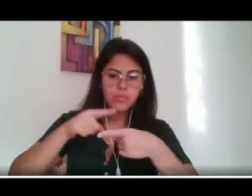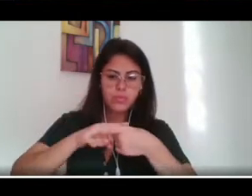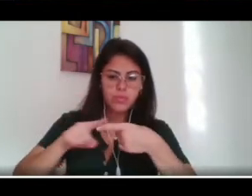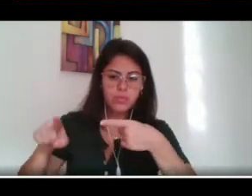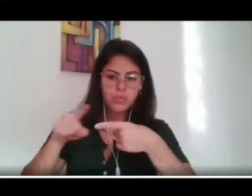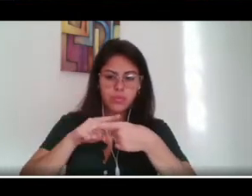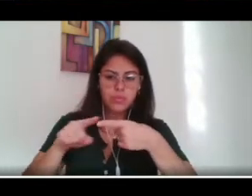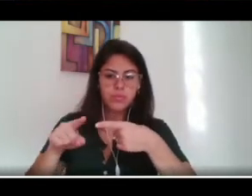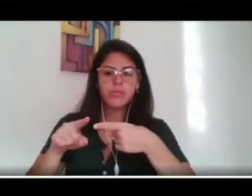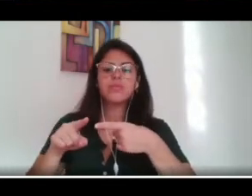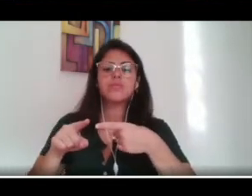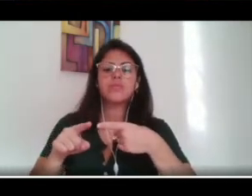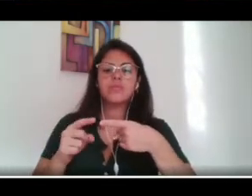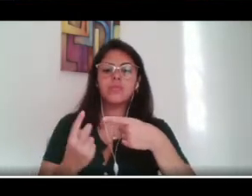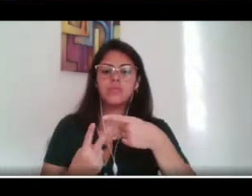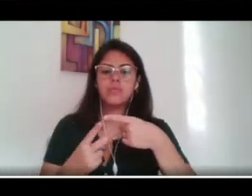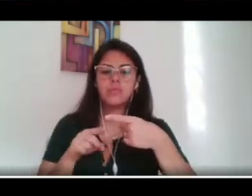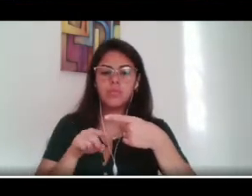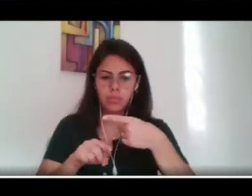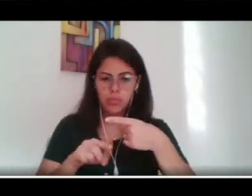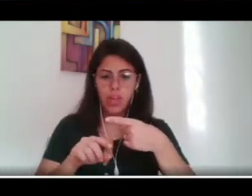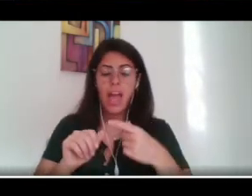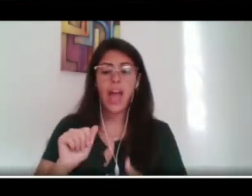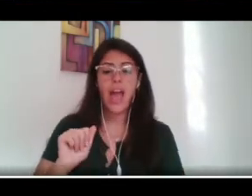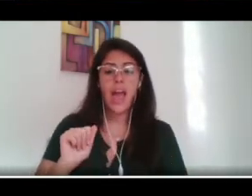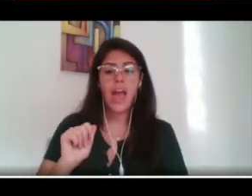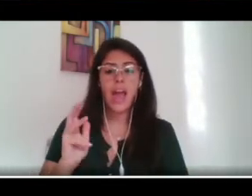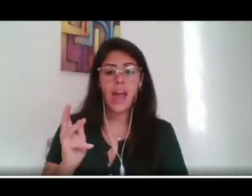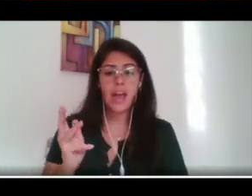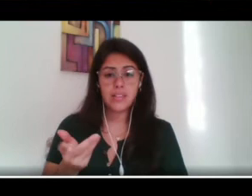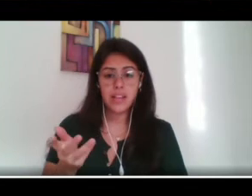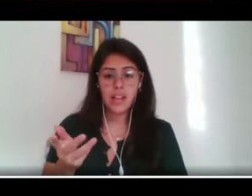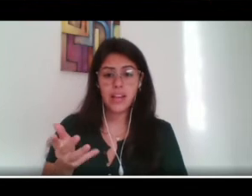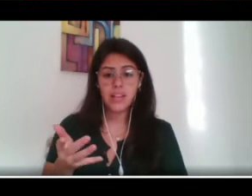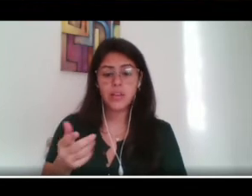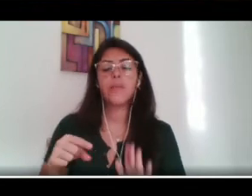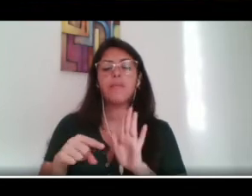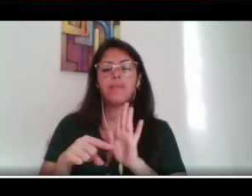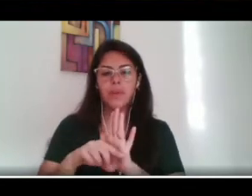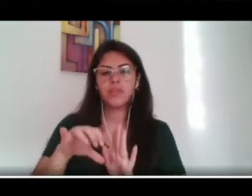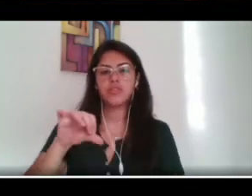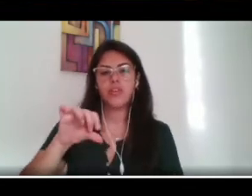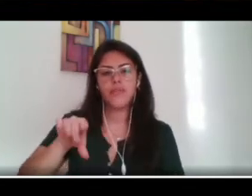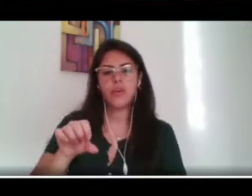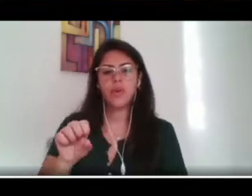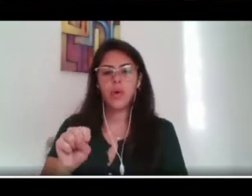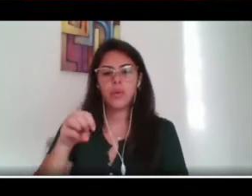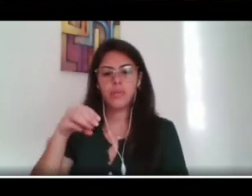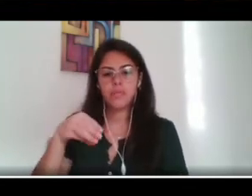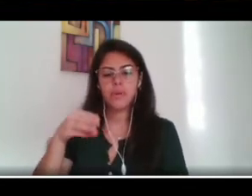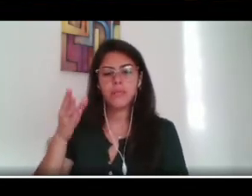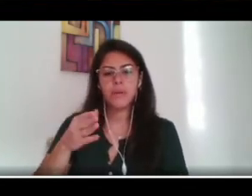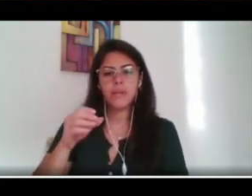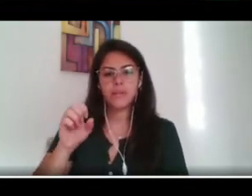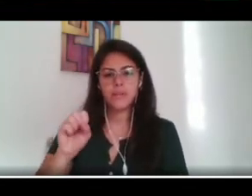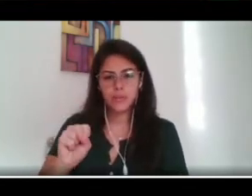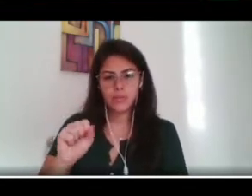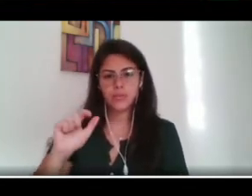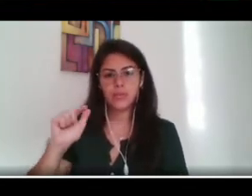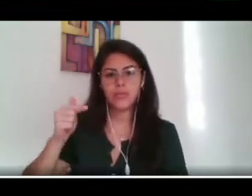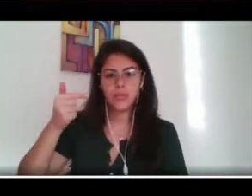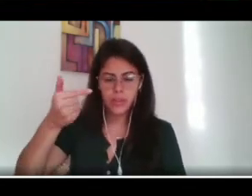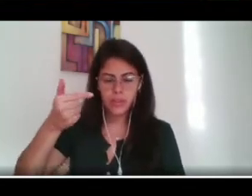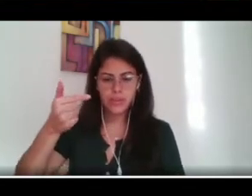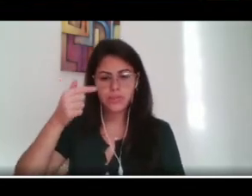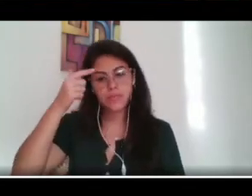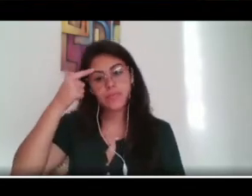menos 9,8 metros por segundo ao quadrado. Por que a aceleração é menos